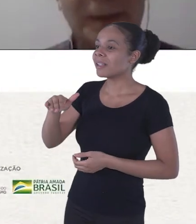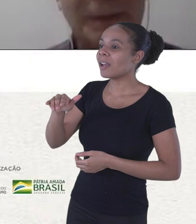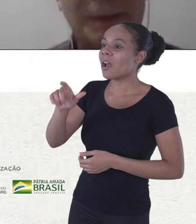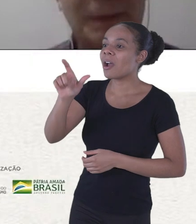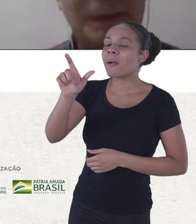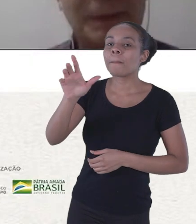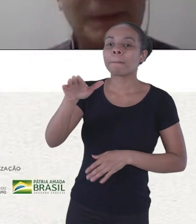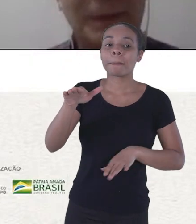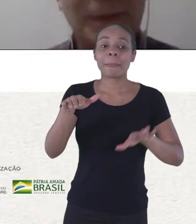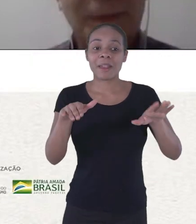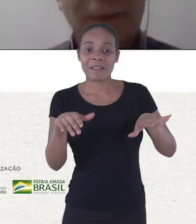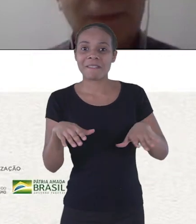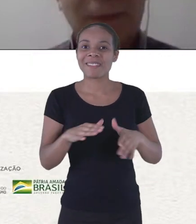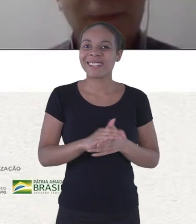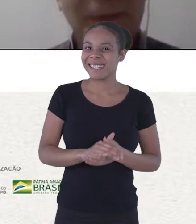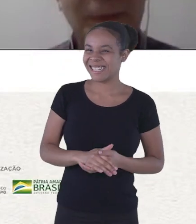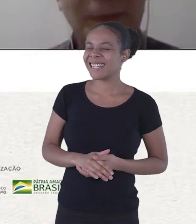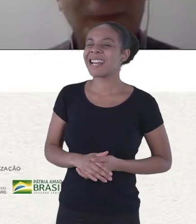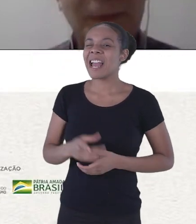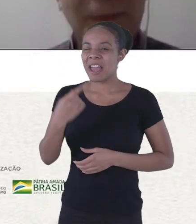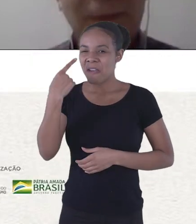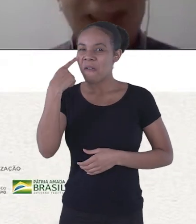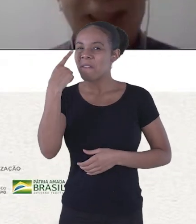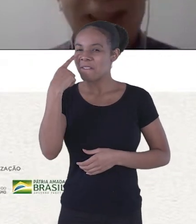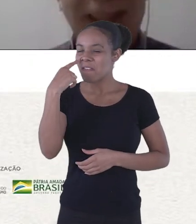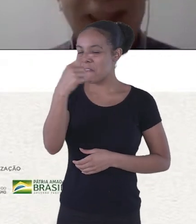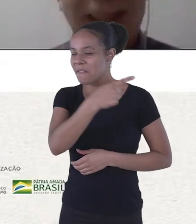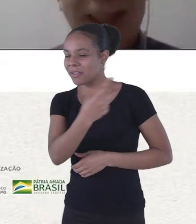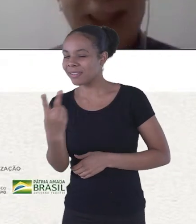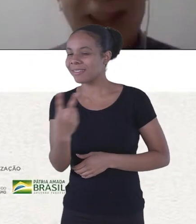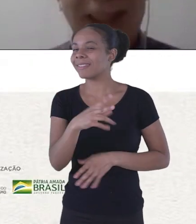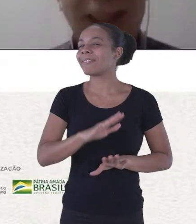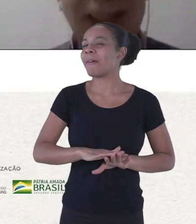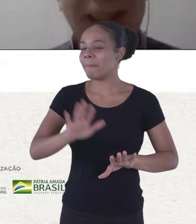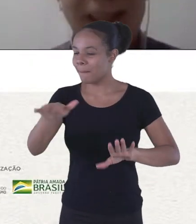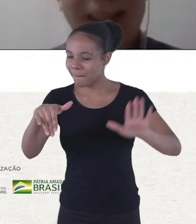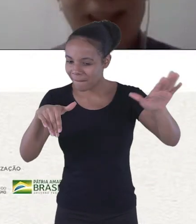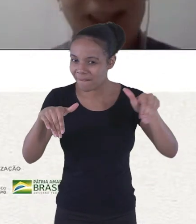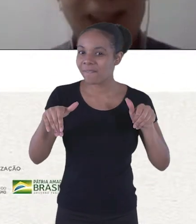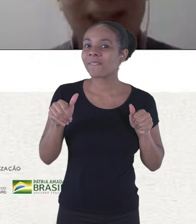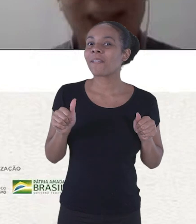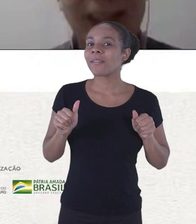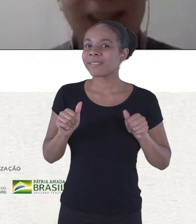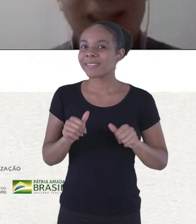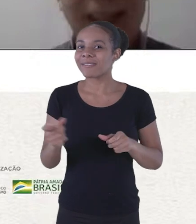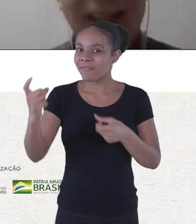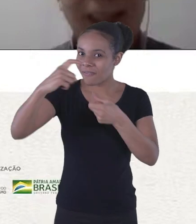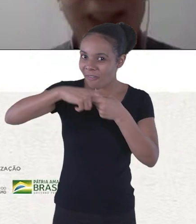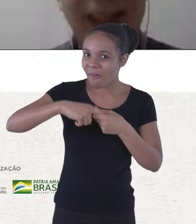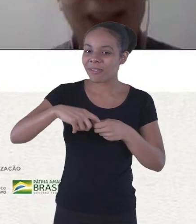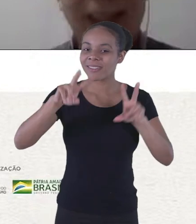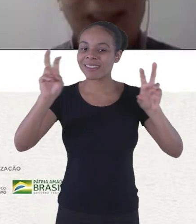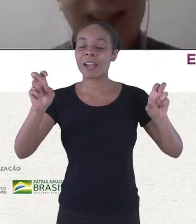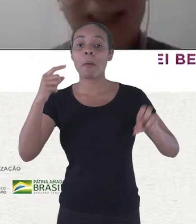tentar pegar vocês na curva, É, eu Cacau. percebi, não vai escapar, não. Volta aqui. A questão da depressão.